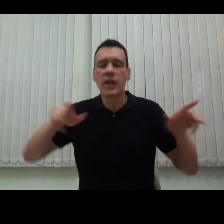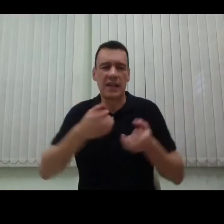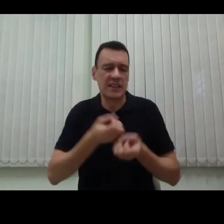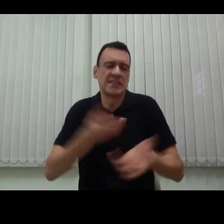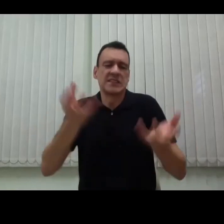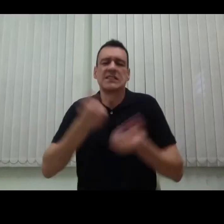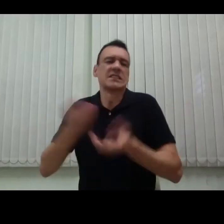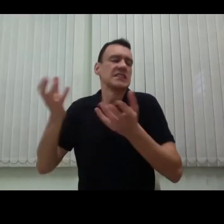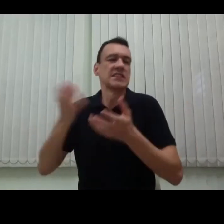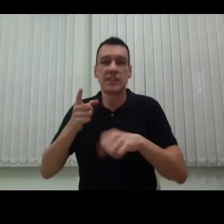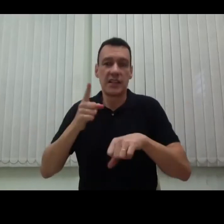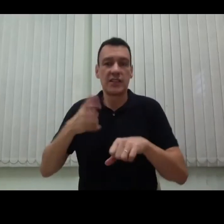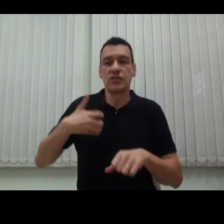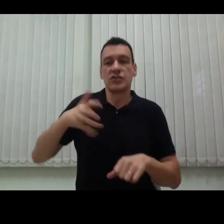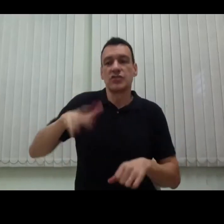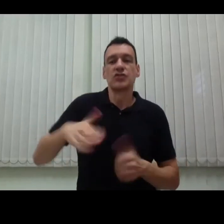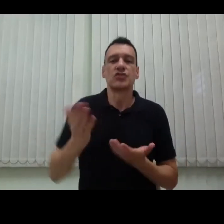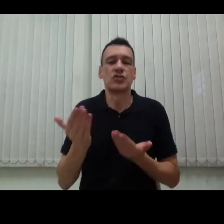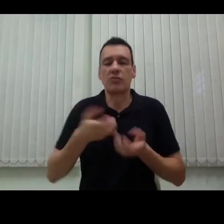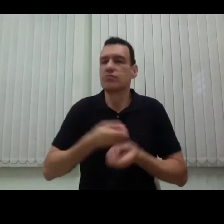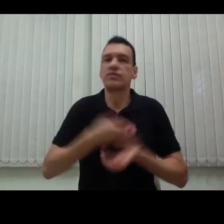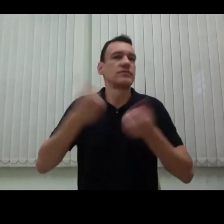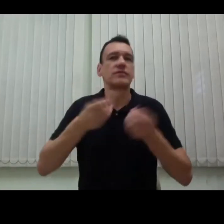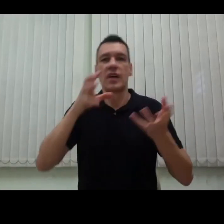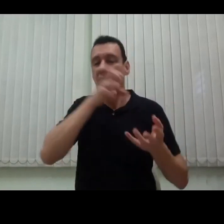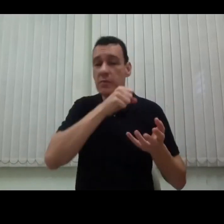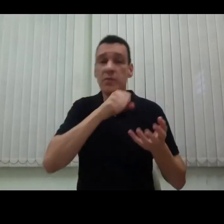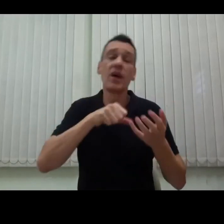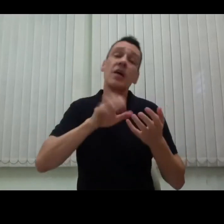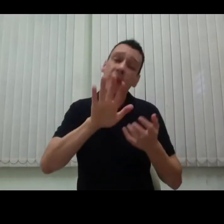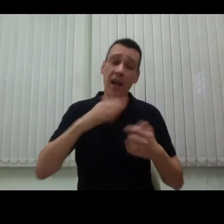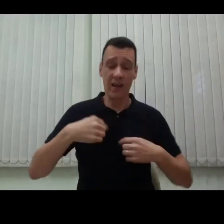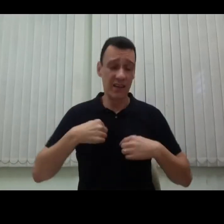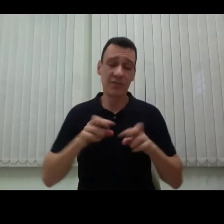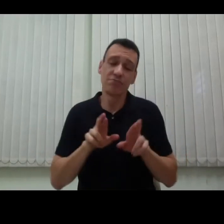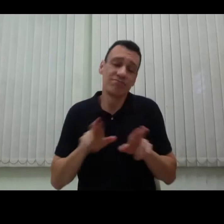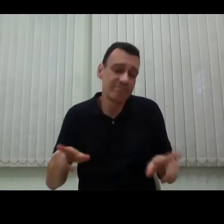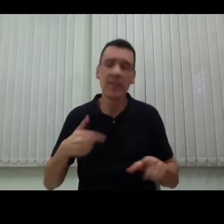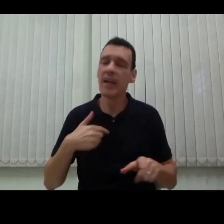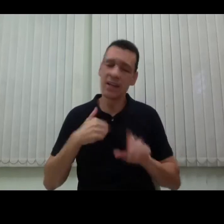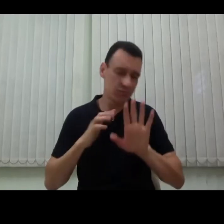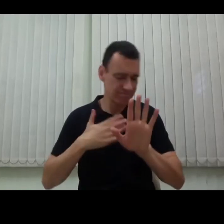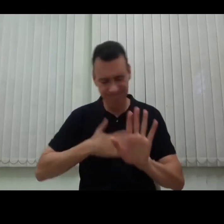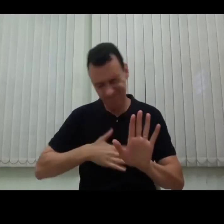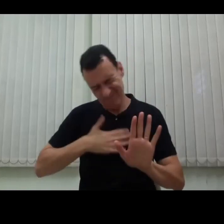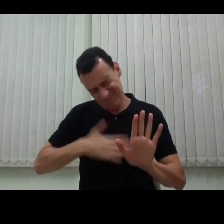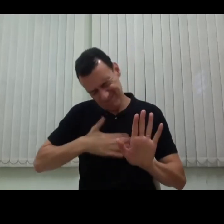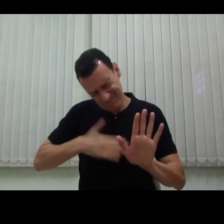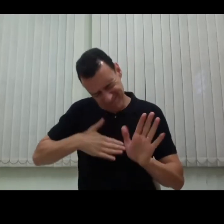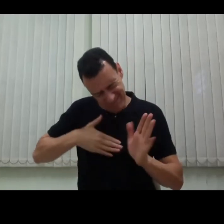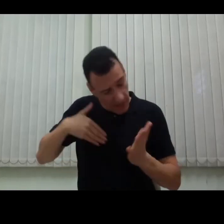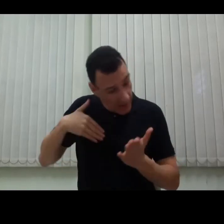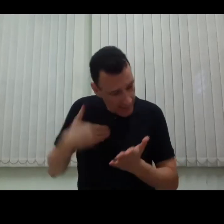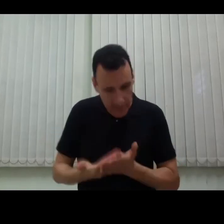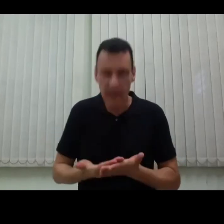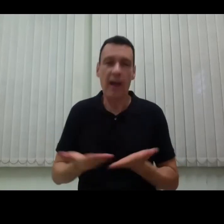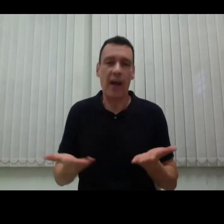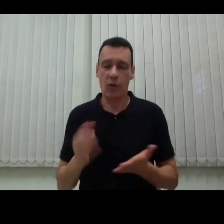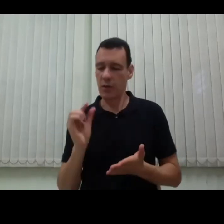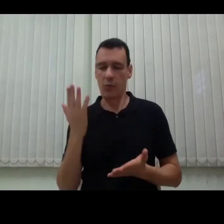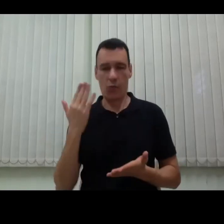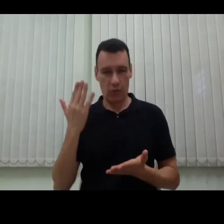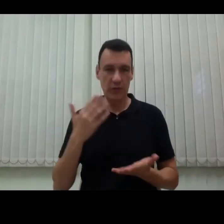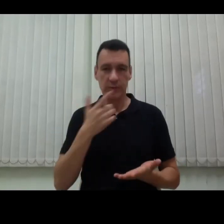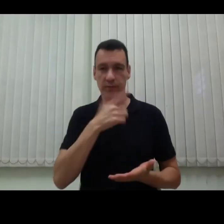precisei desse tempinho um pouquinho mais longo. Então, como a Julie mencionou ali na minha